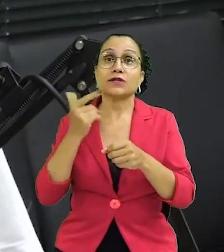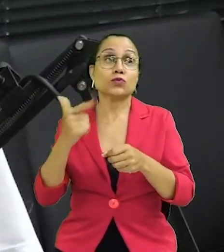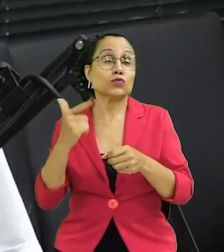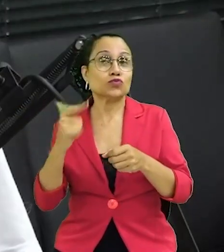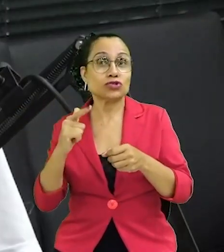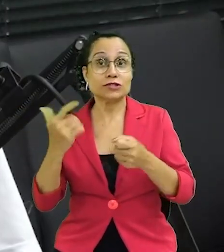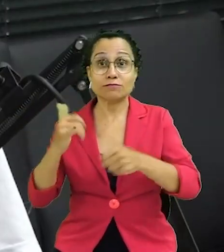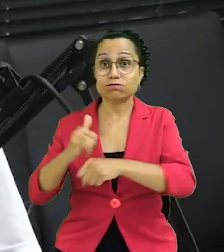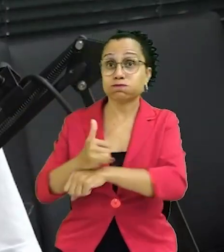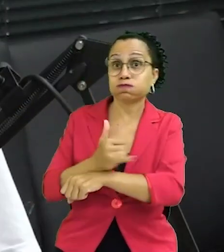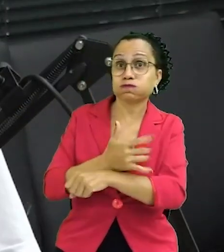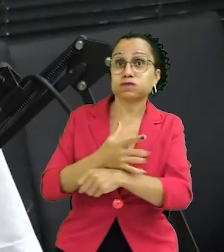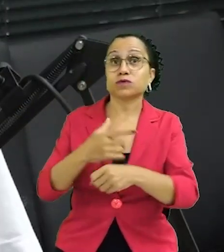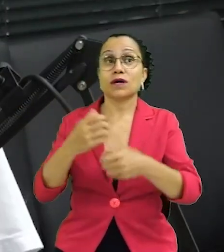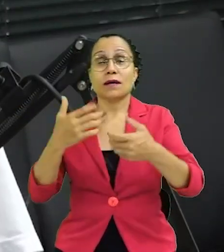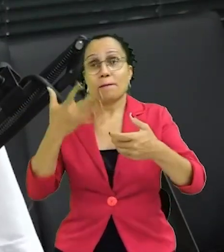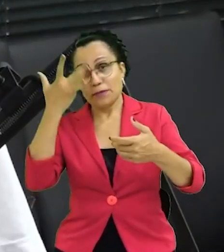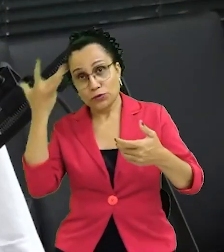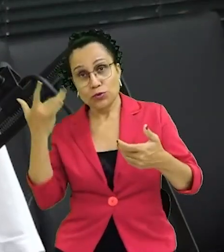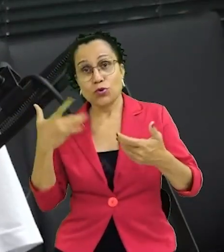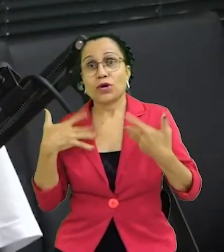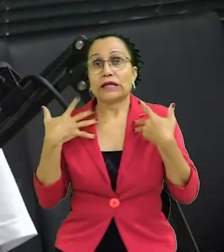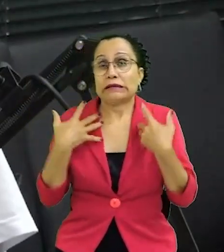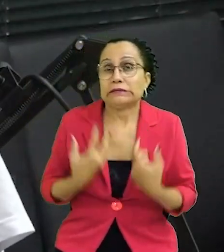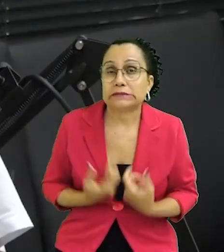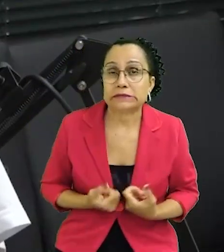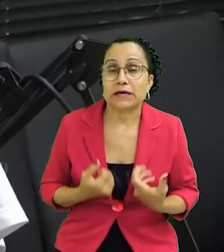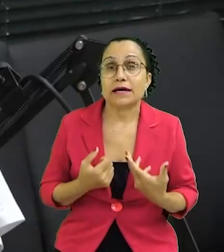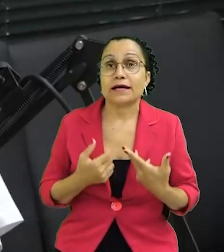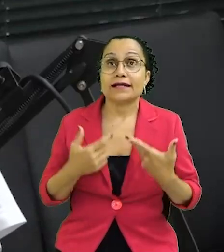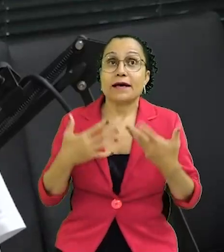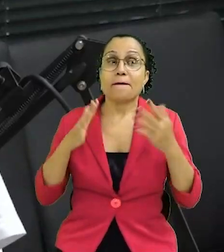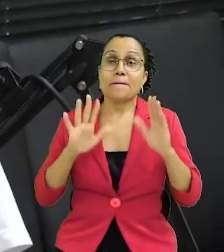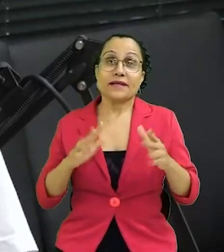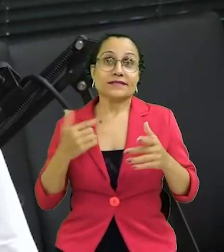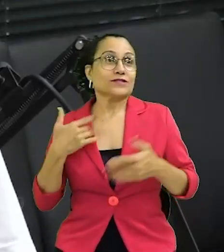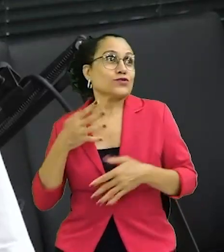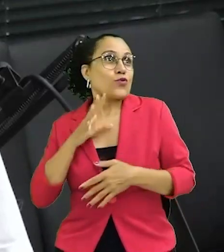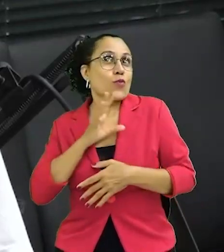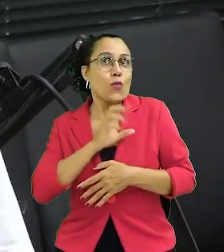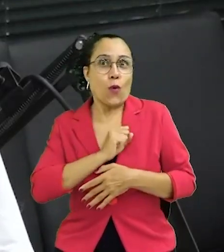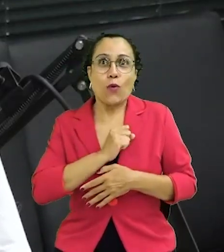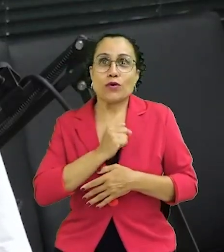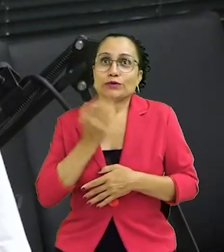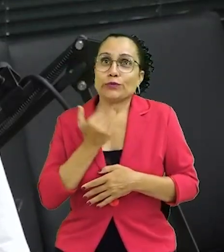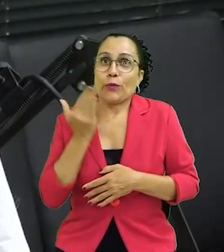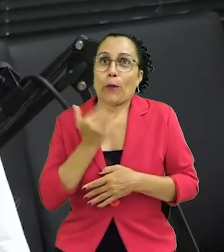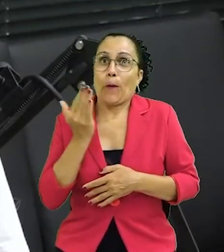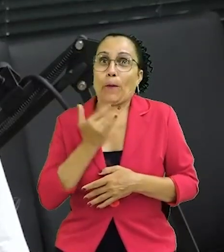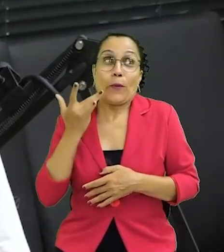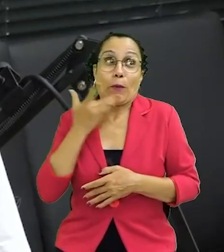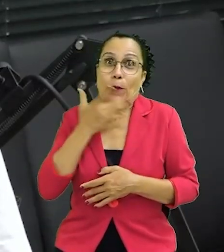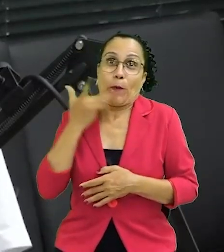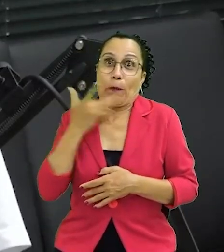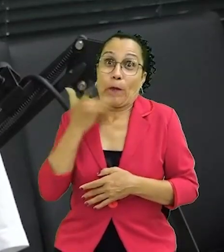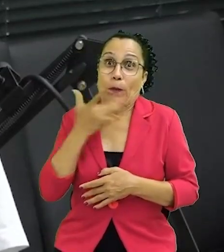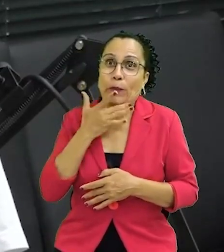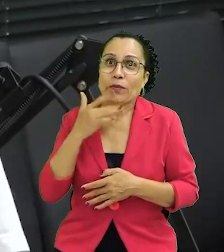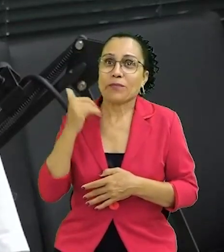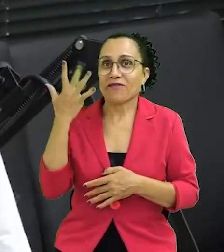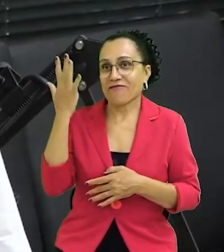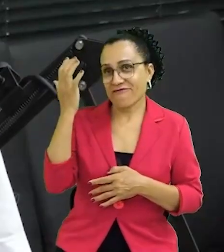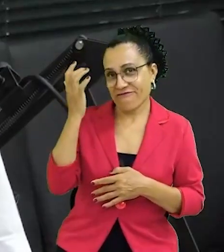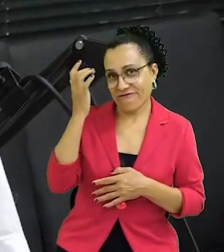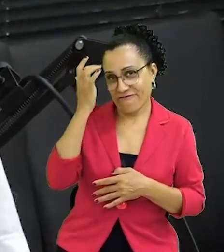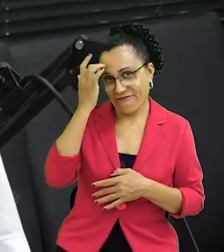Então, como o exercício é chato e a gente gosta de comer coisas gostosas, o que é mais fácil, né, é uma